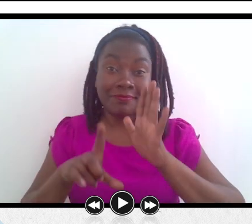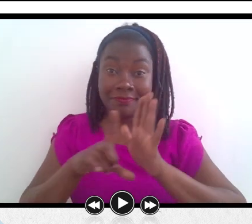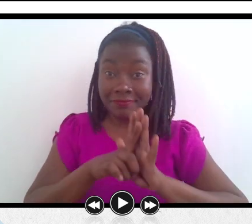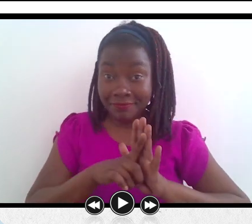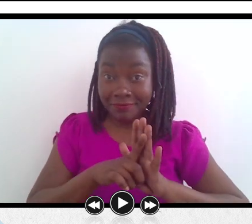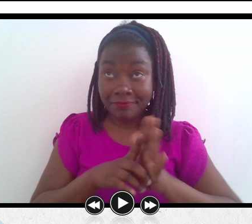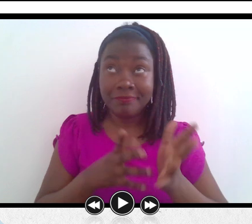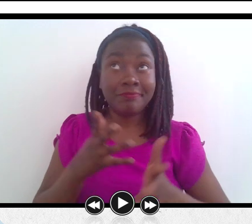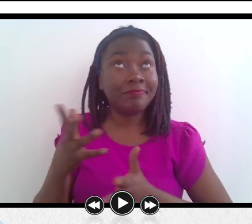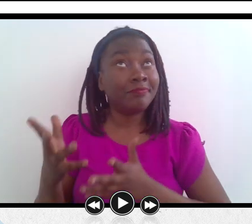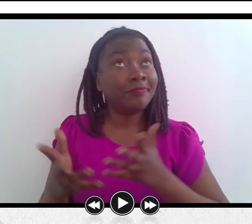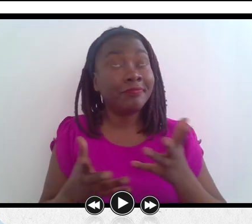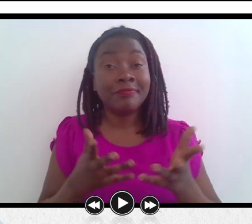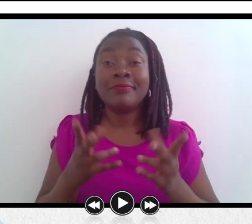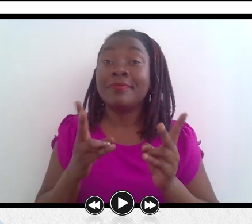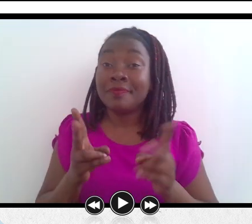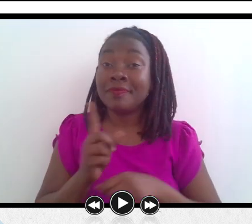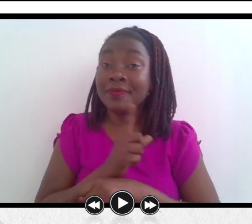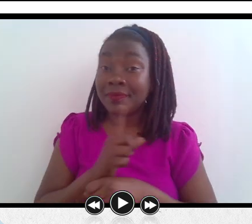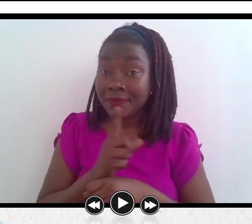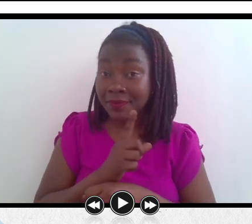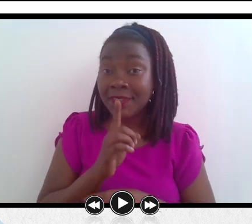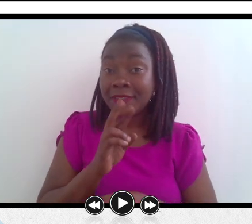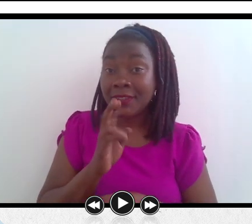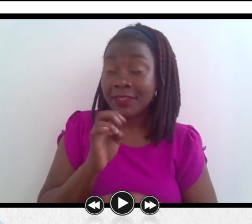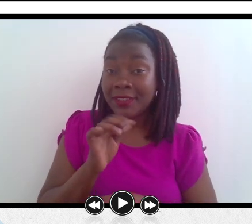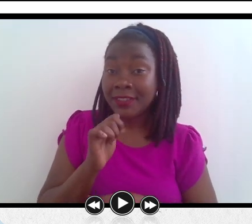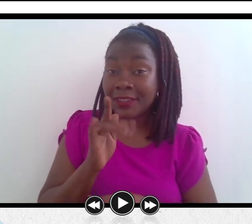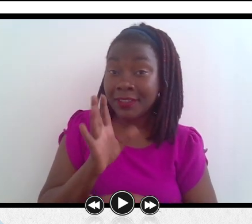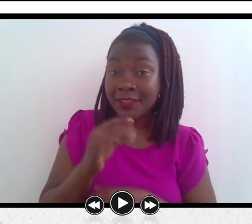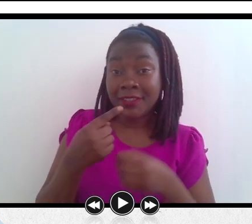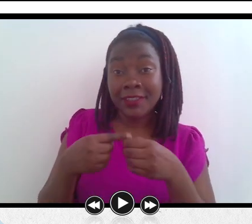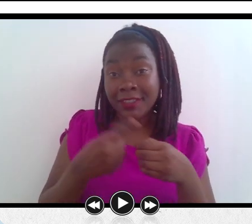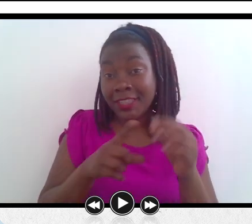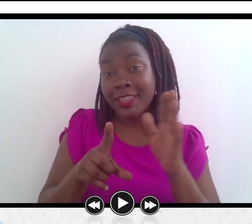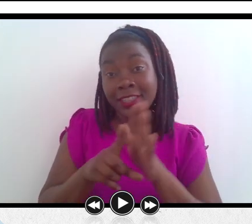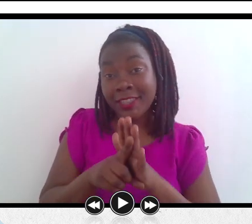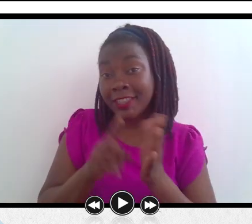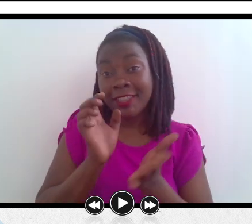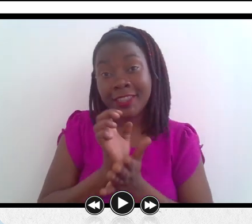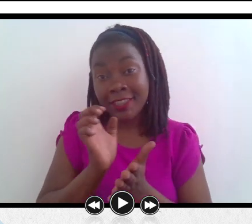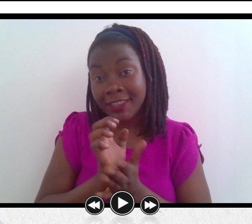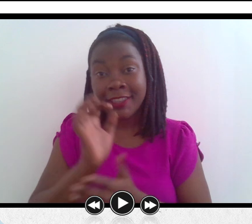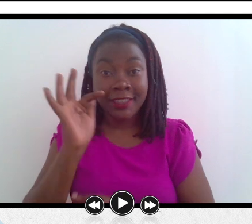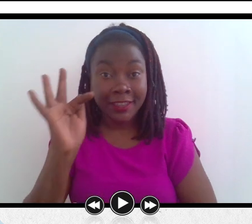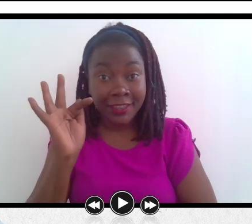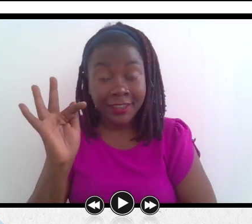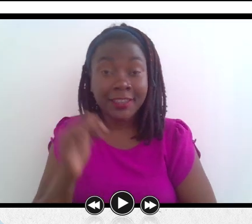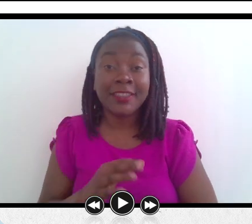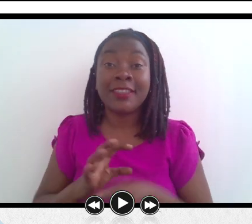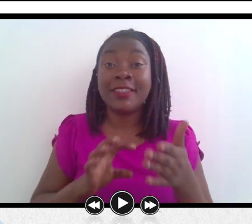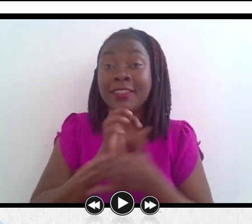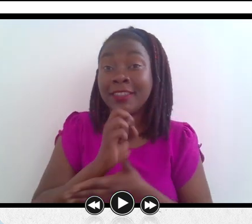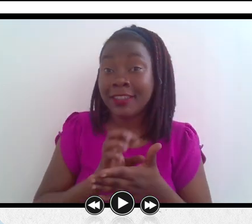leis, a própria gestão da drenagem municipal, as leis municipais, estaduais e federais, o